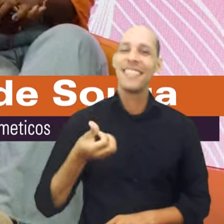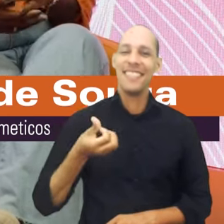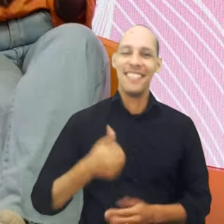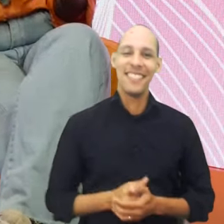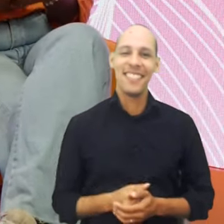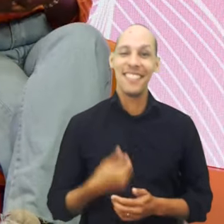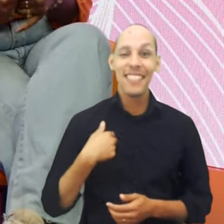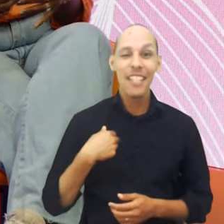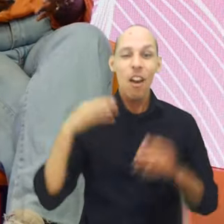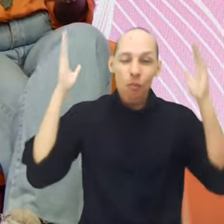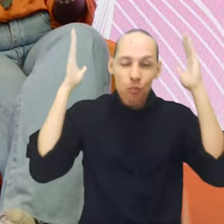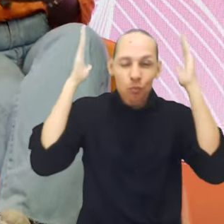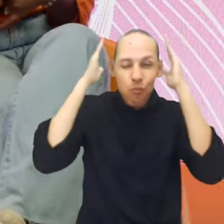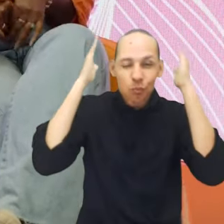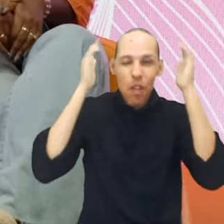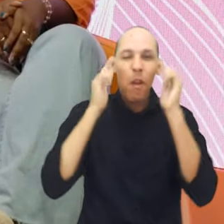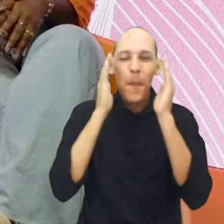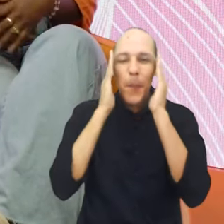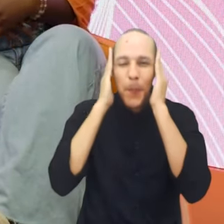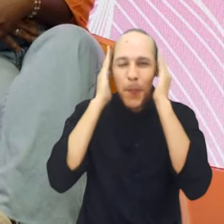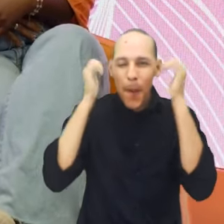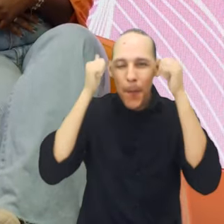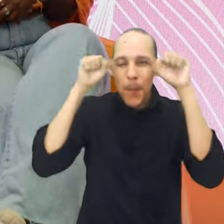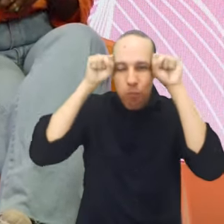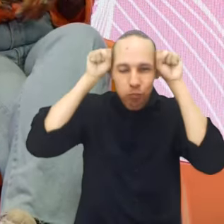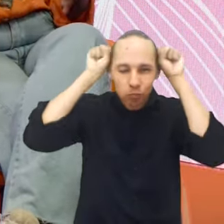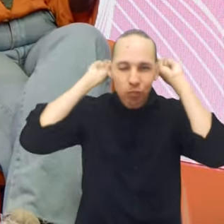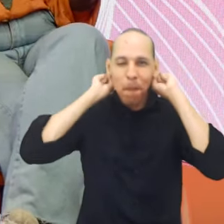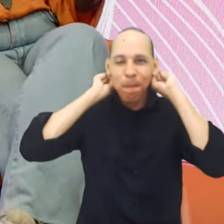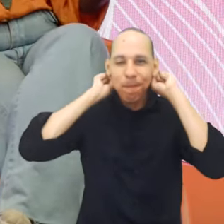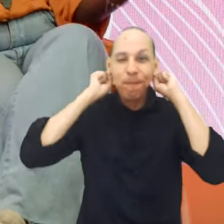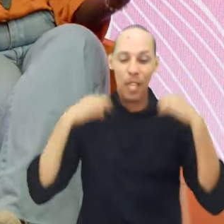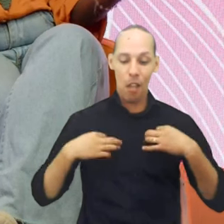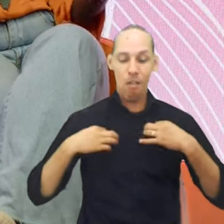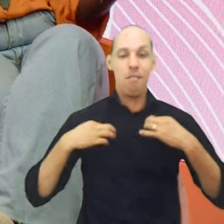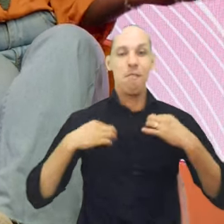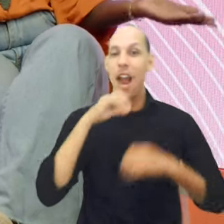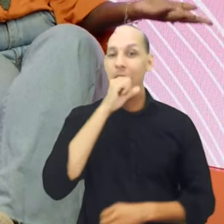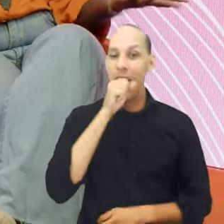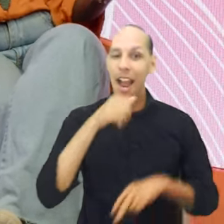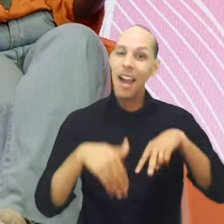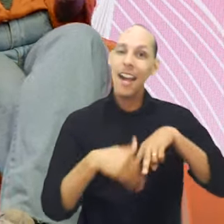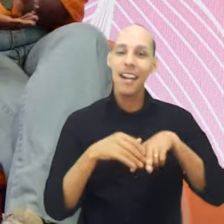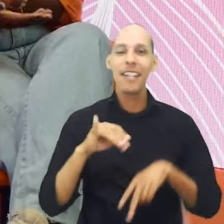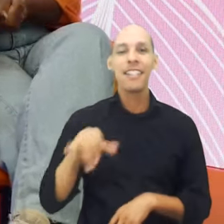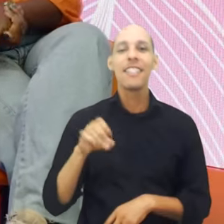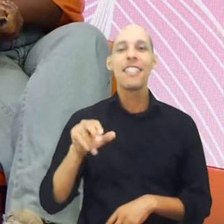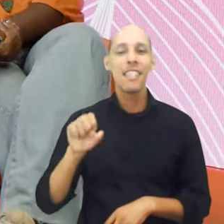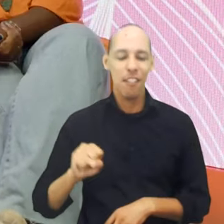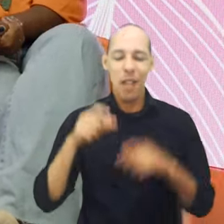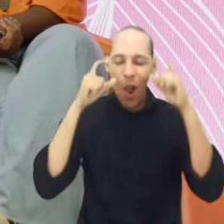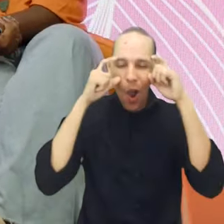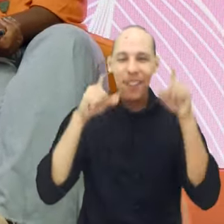anos, tenho os cabelos curtos, raspados nas laterais, hoje estou usando uma blusa laranja, uma calça jeans e uso óculos de